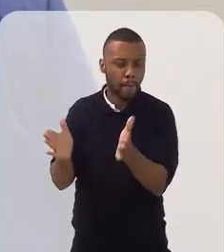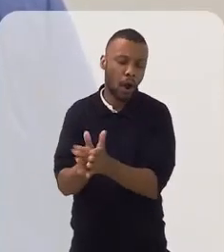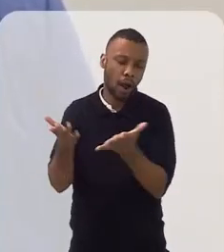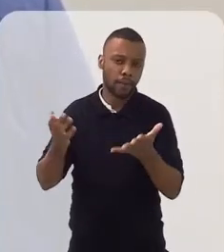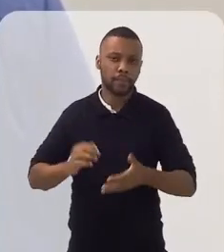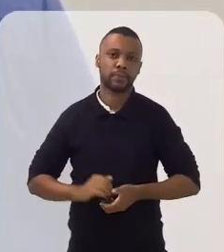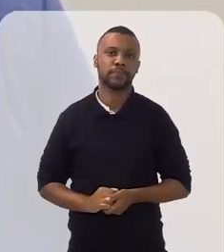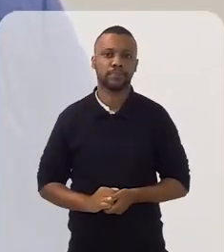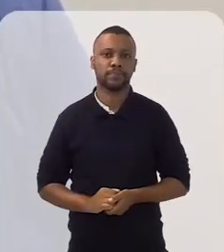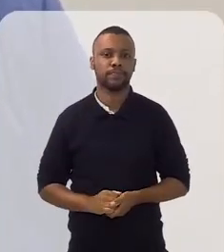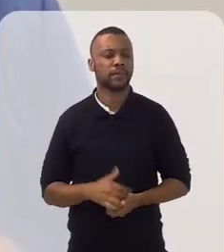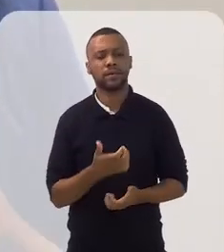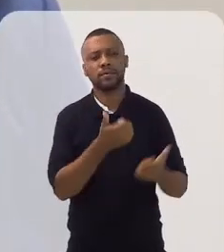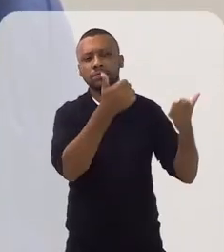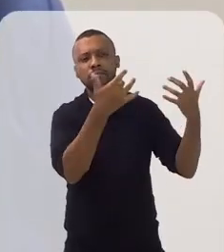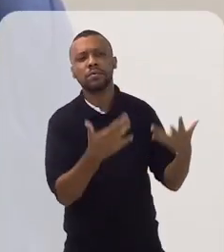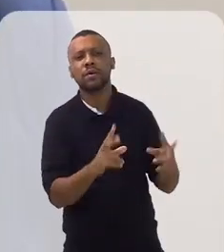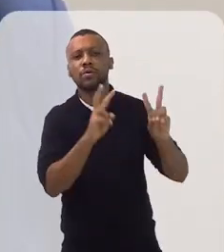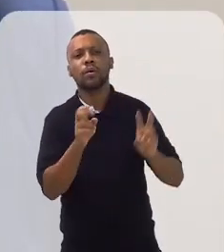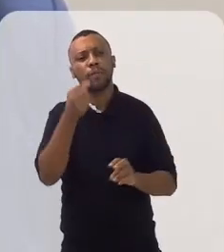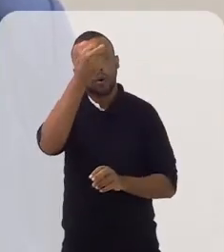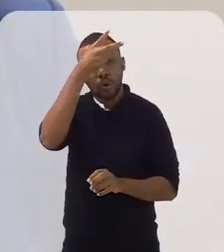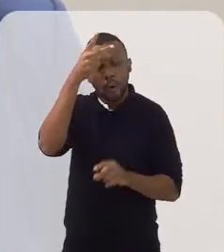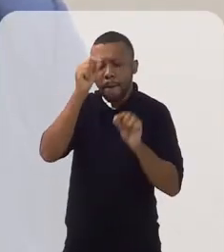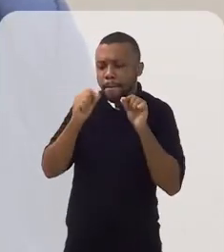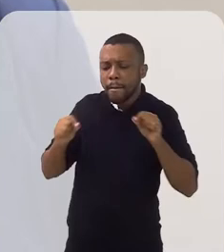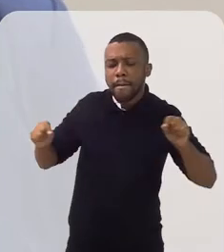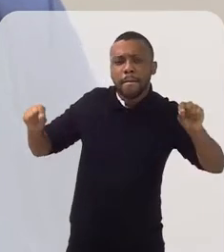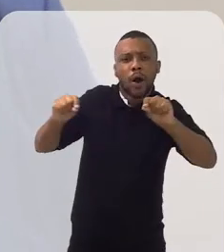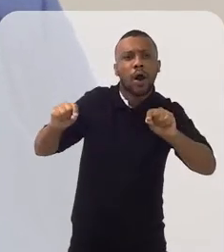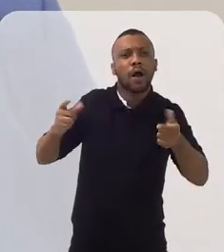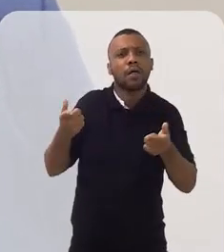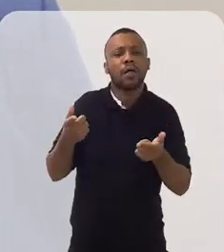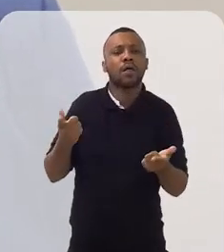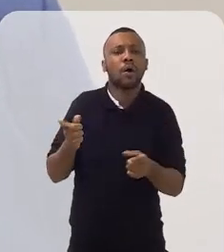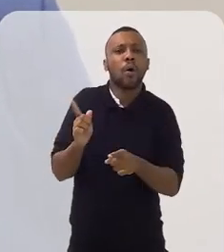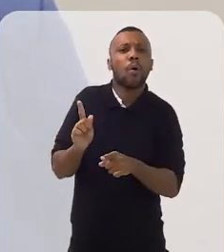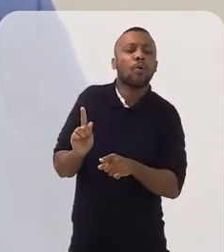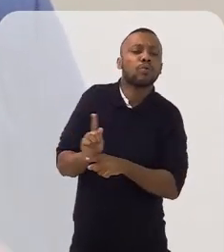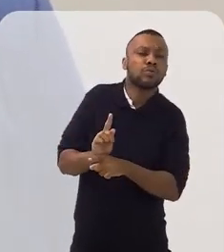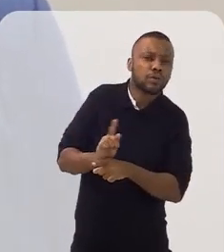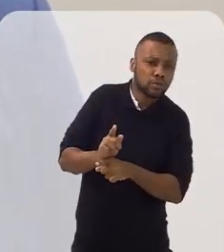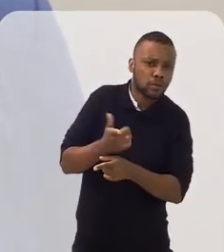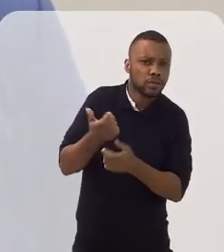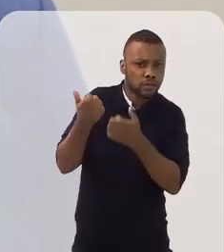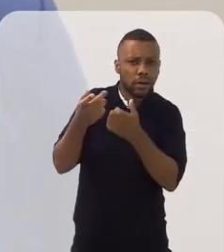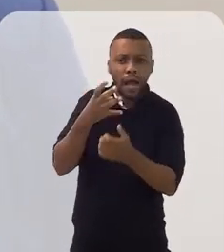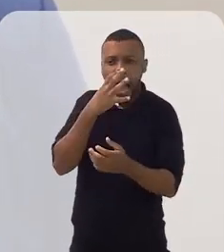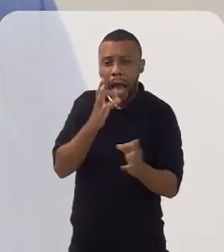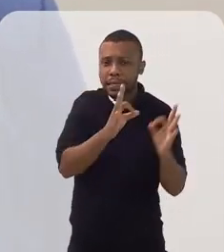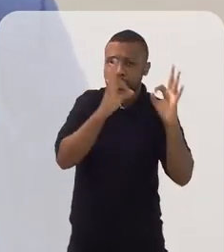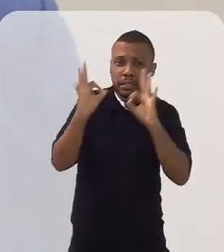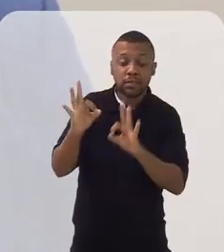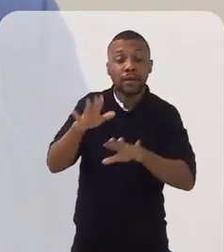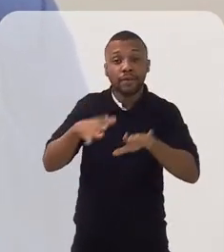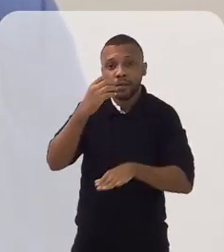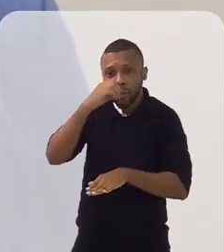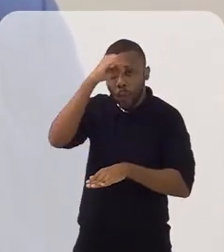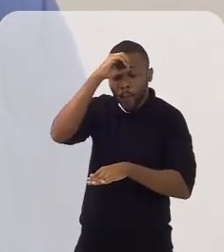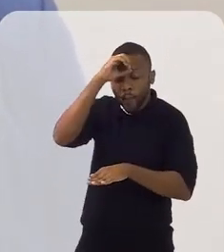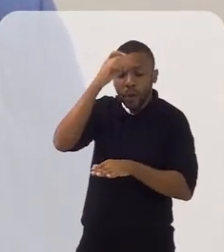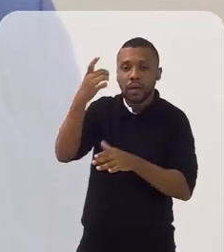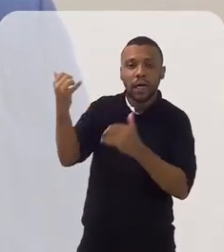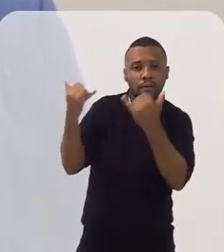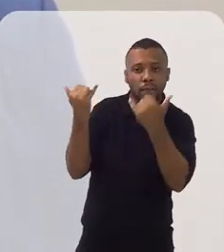queria que você falasse um pouquinho, Samir, sobre os municípios, né? Os gestores que estão assistindo aqui o programa e que não sabem, não têm informação se na